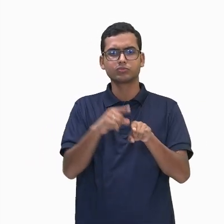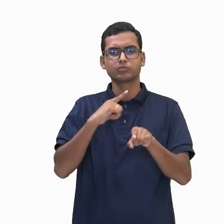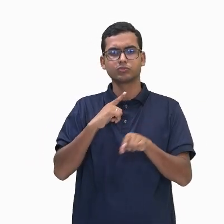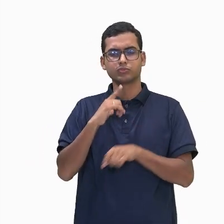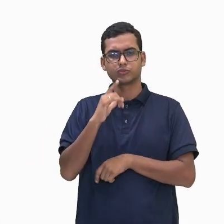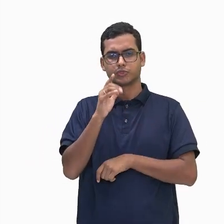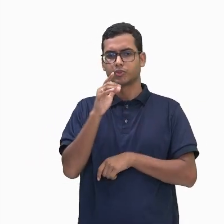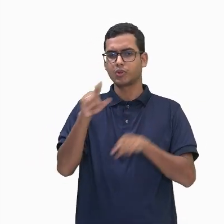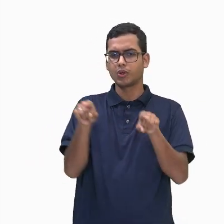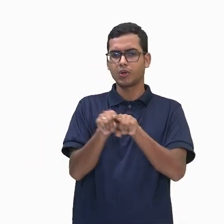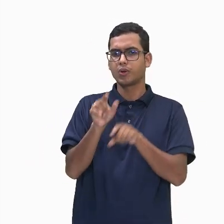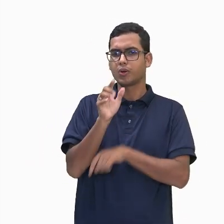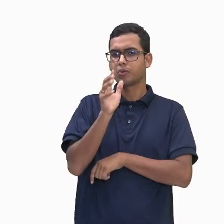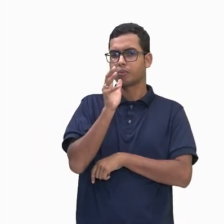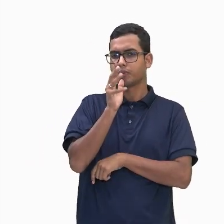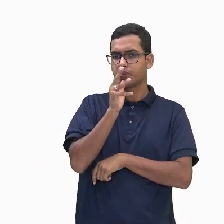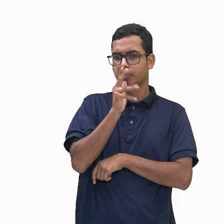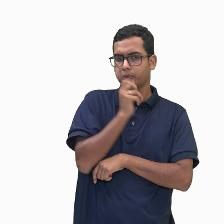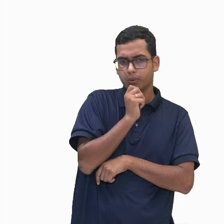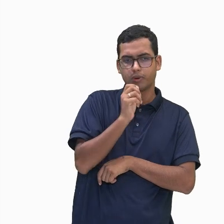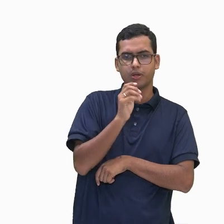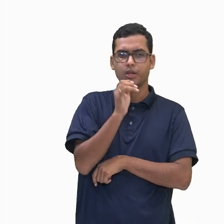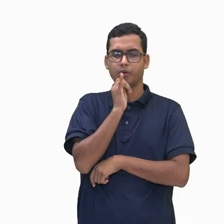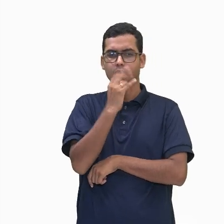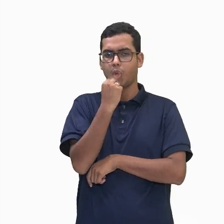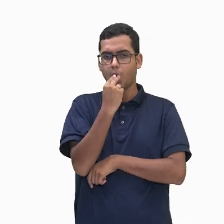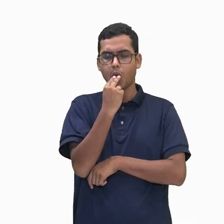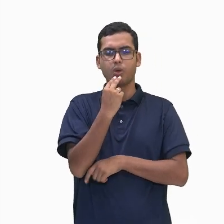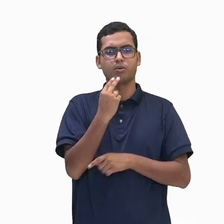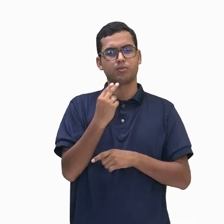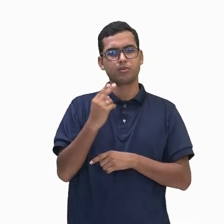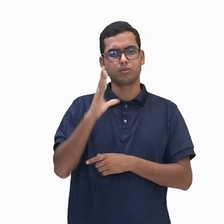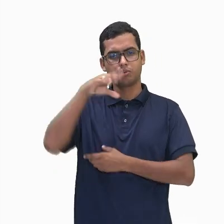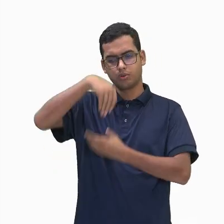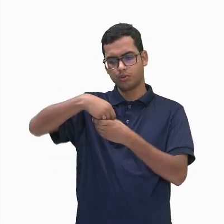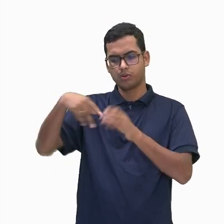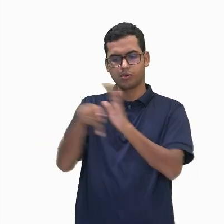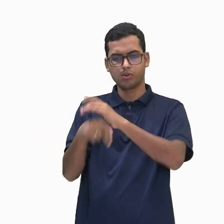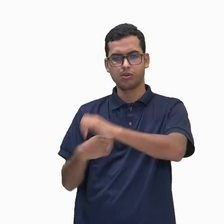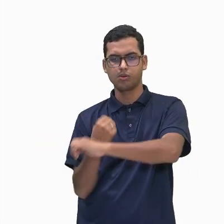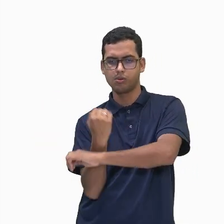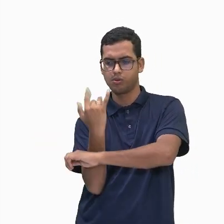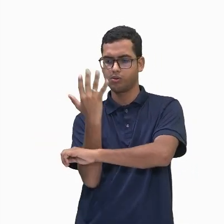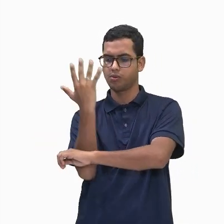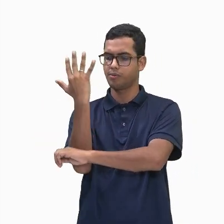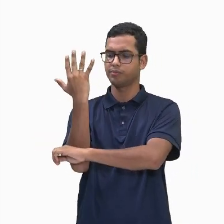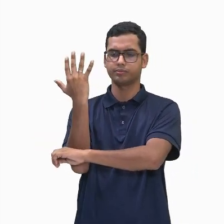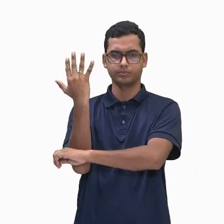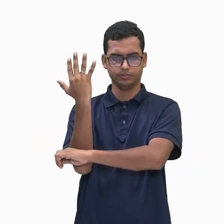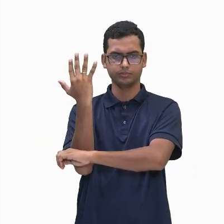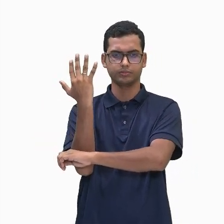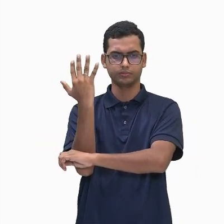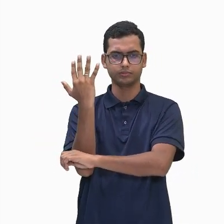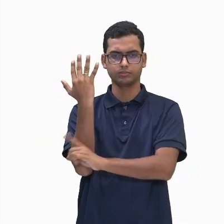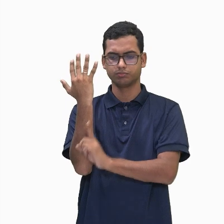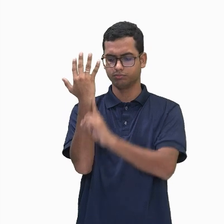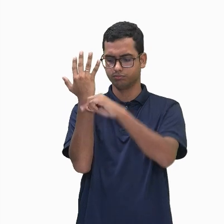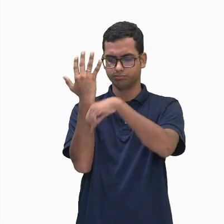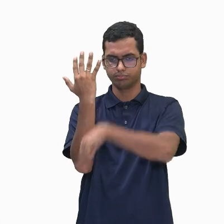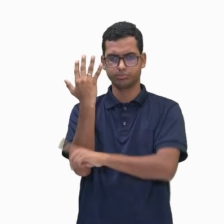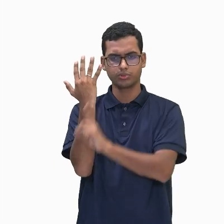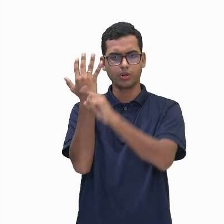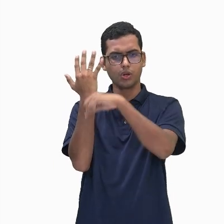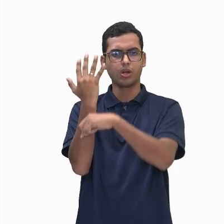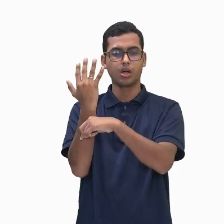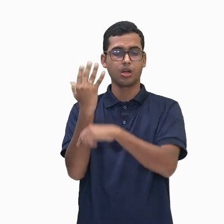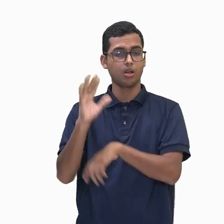como o fluxo de nutrientes nas plantas. Então, todas essas características elas ocorrem